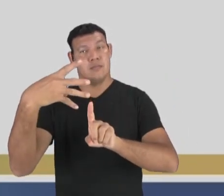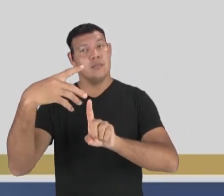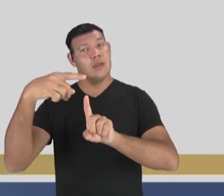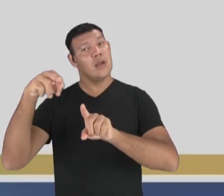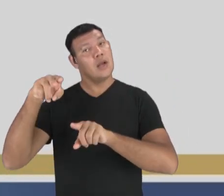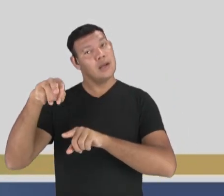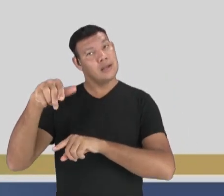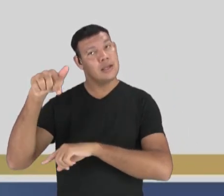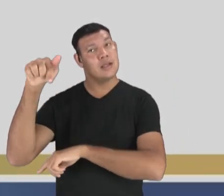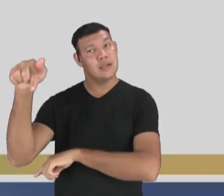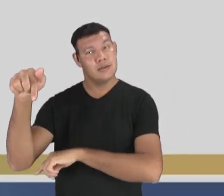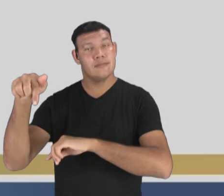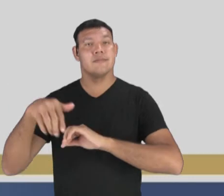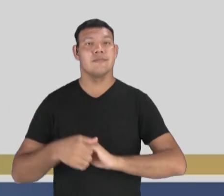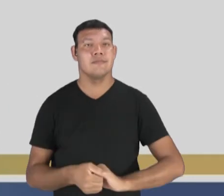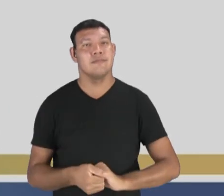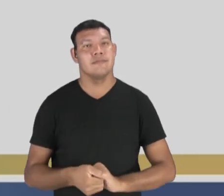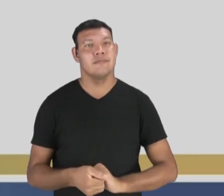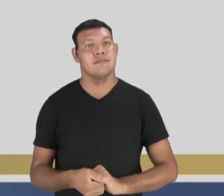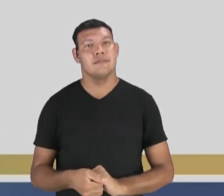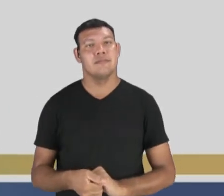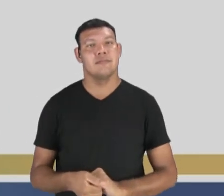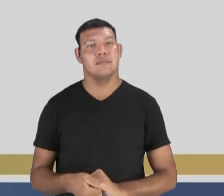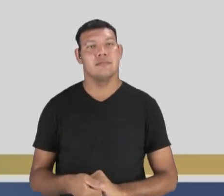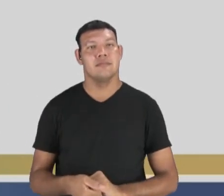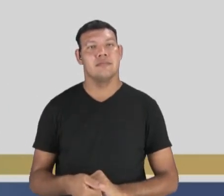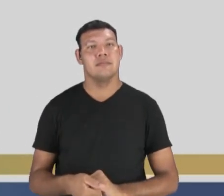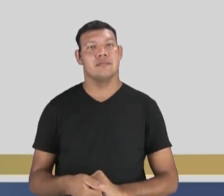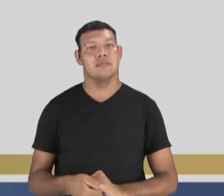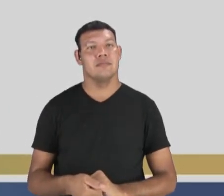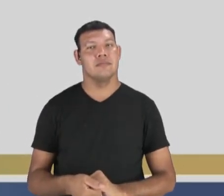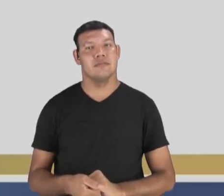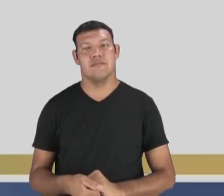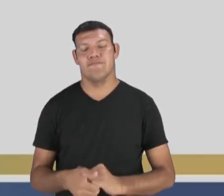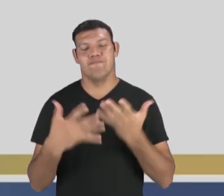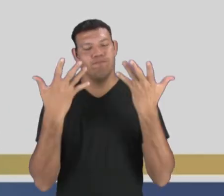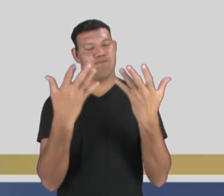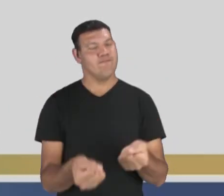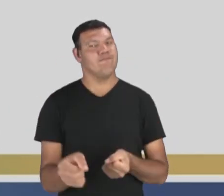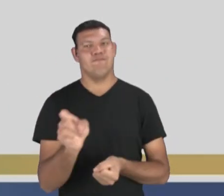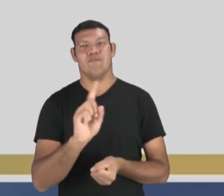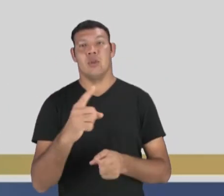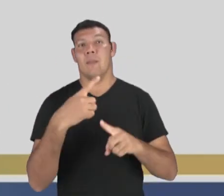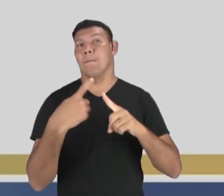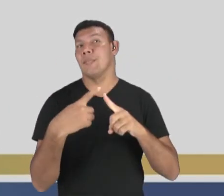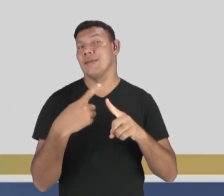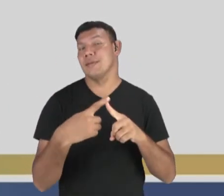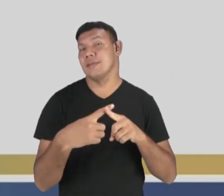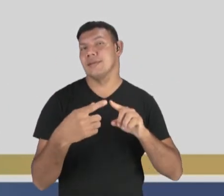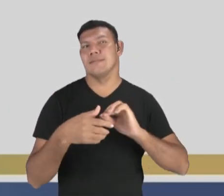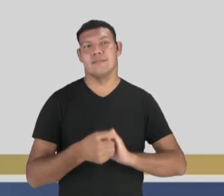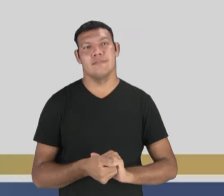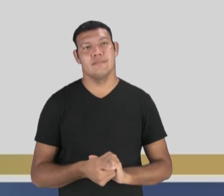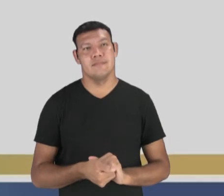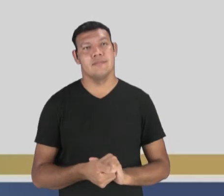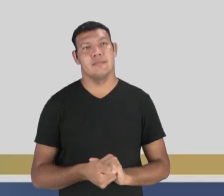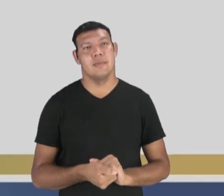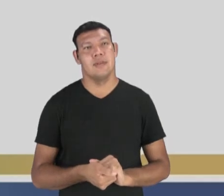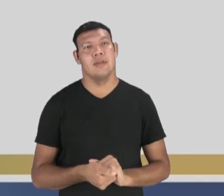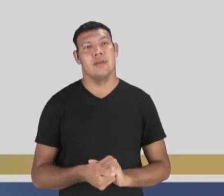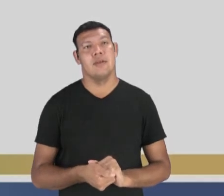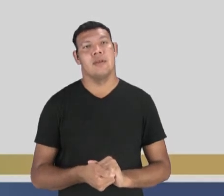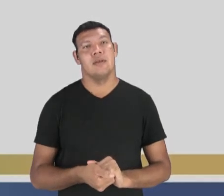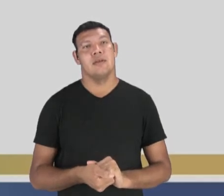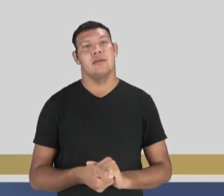4. E aí vocês vão verificar que ela não vai admitir. Por quê? O menos 4